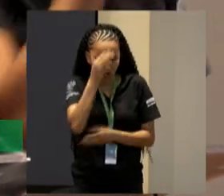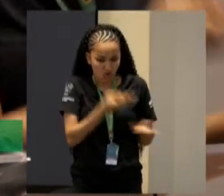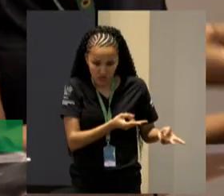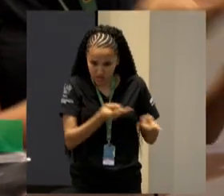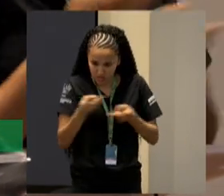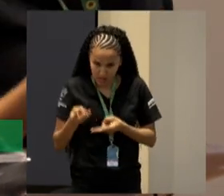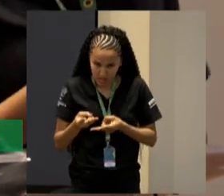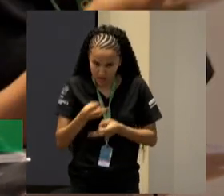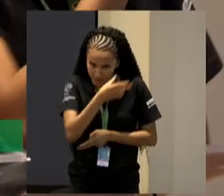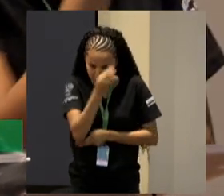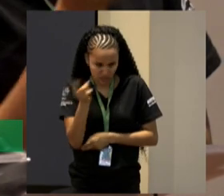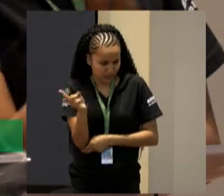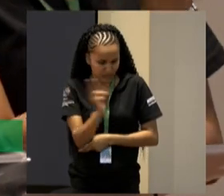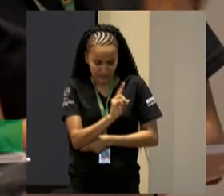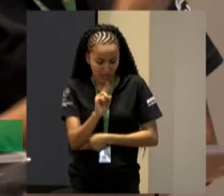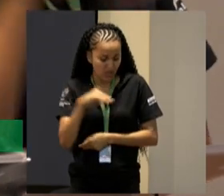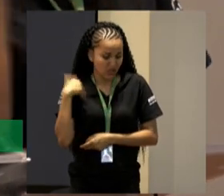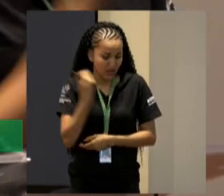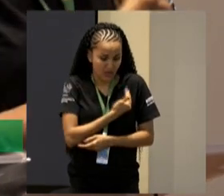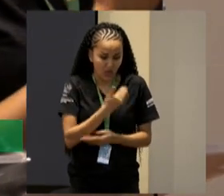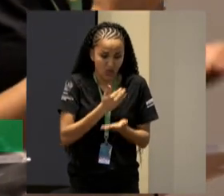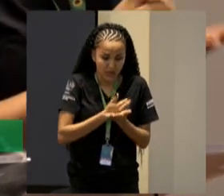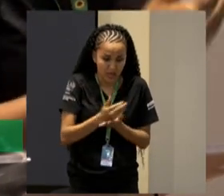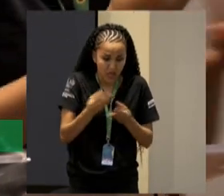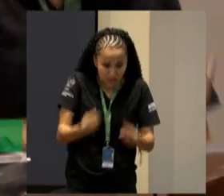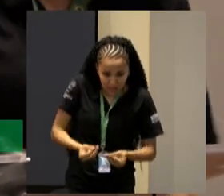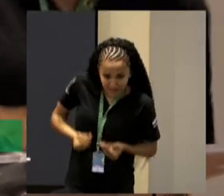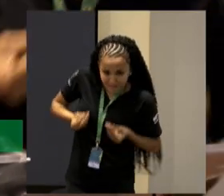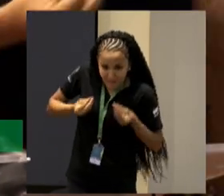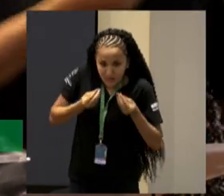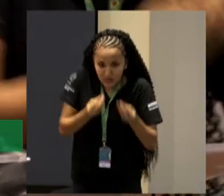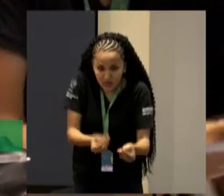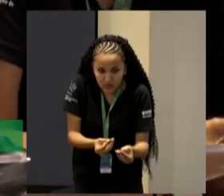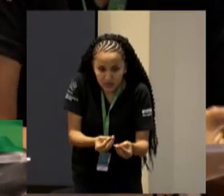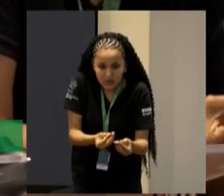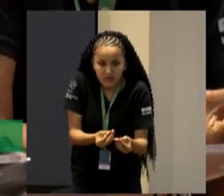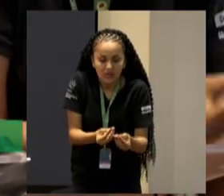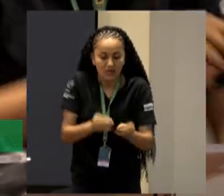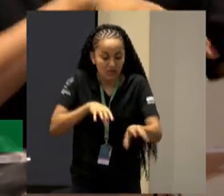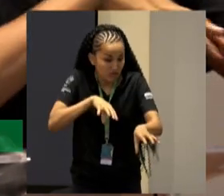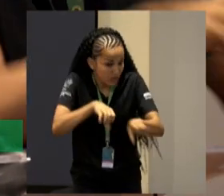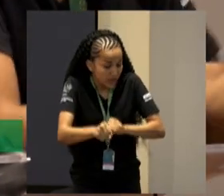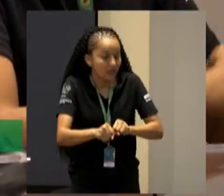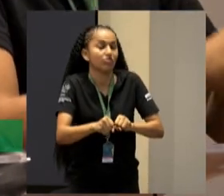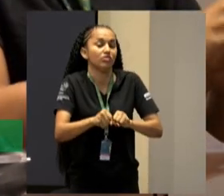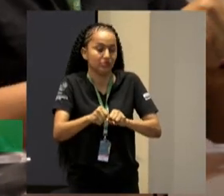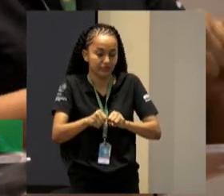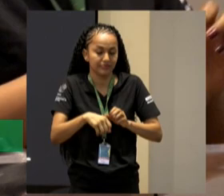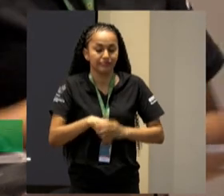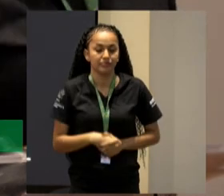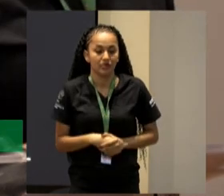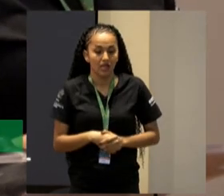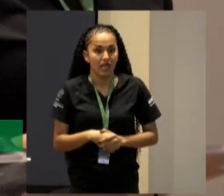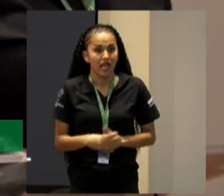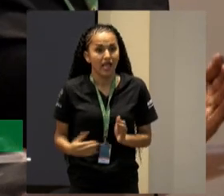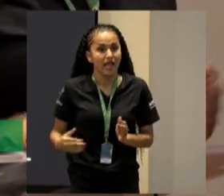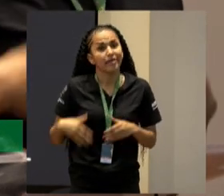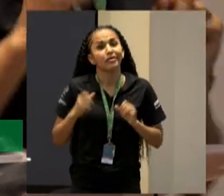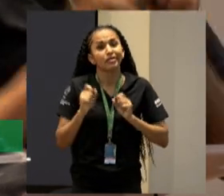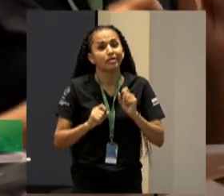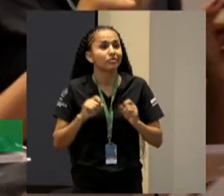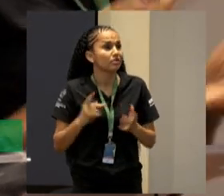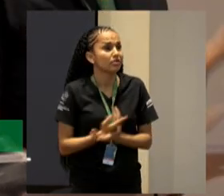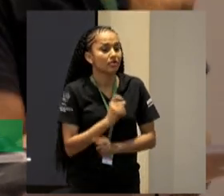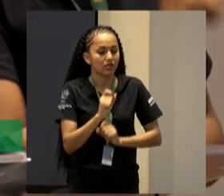pela rede. Nós começamos pela rede oferecendo as nossas formações para a rede. Até que